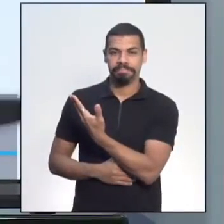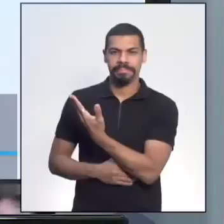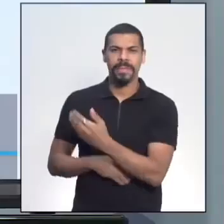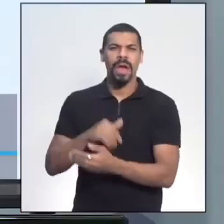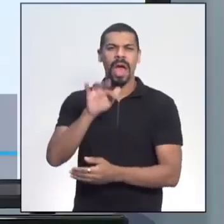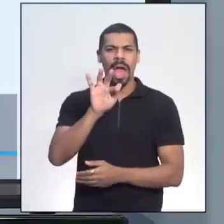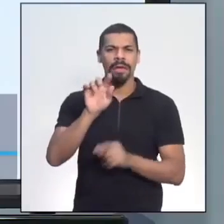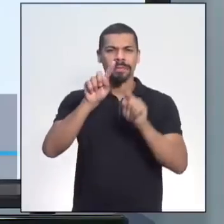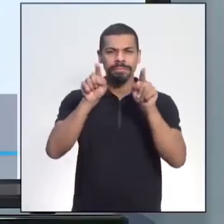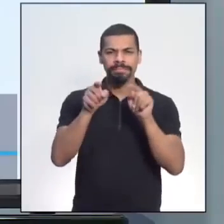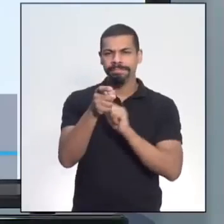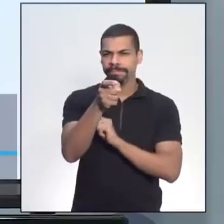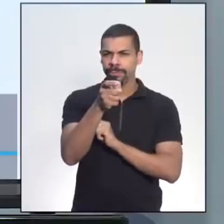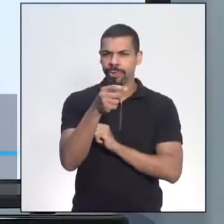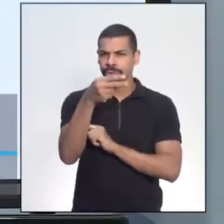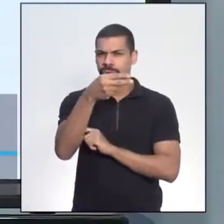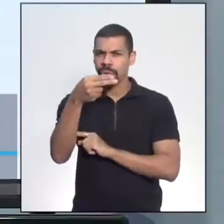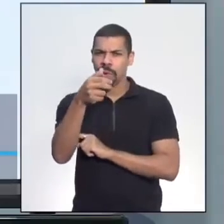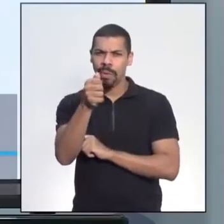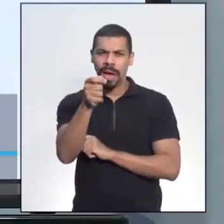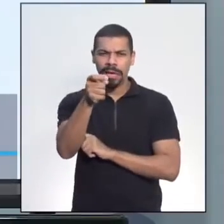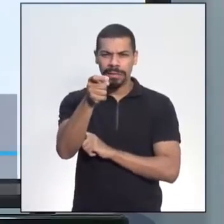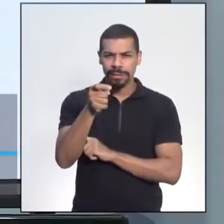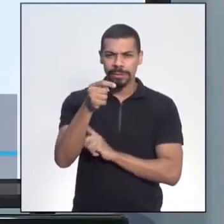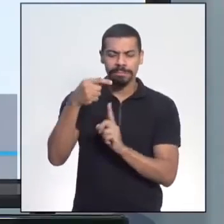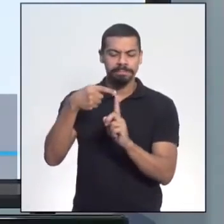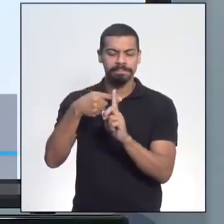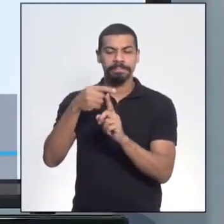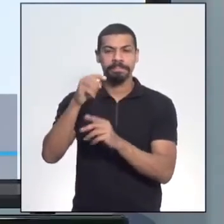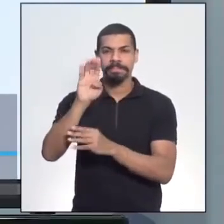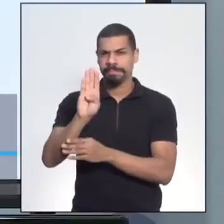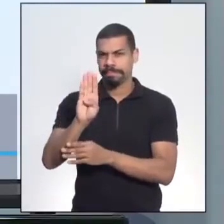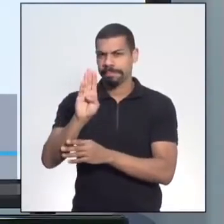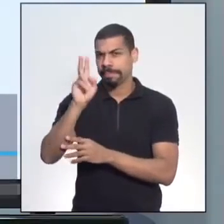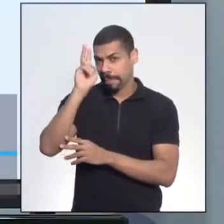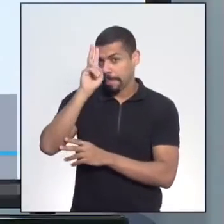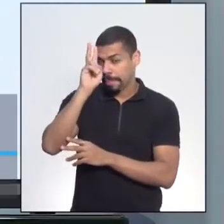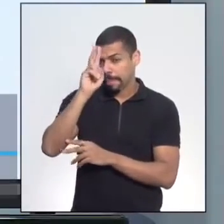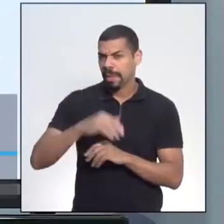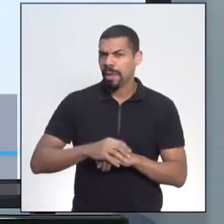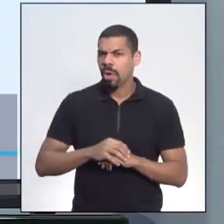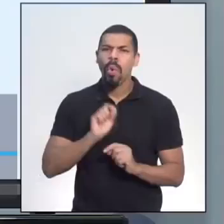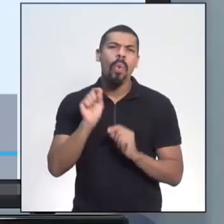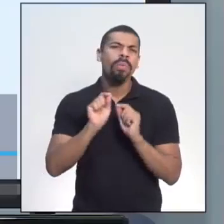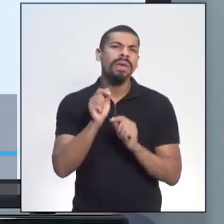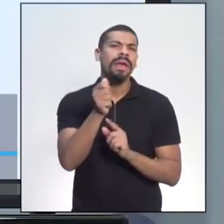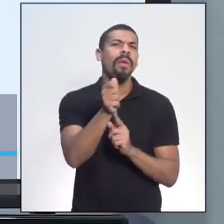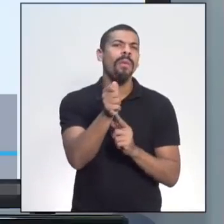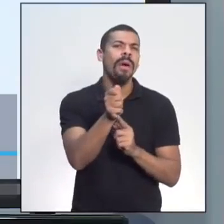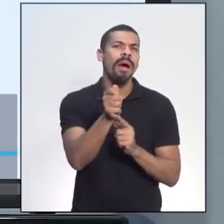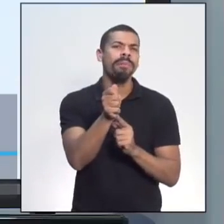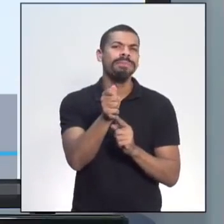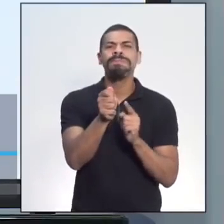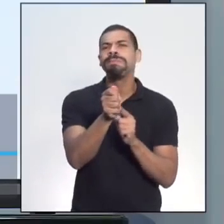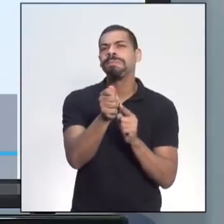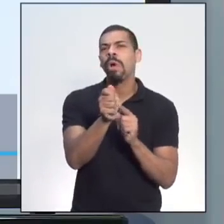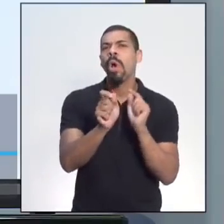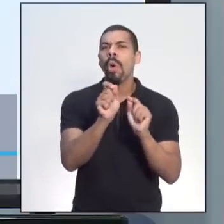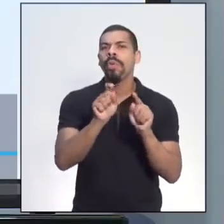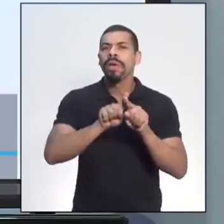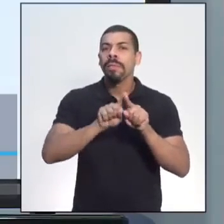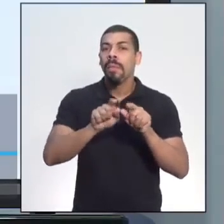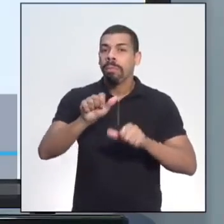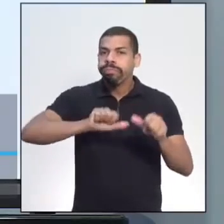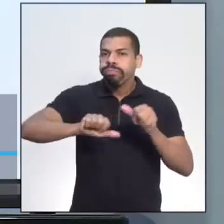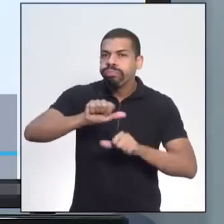b. Lembra da aula passada? O coeficiente a é aquele que acompanha o x. E o que é o a? É o que a gente chama de taxa de variação, que é o que a